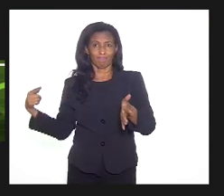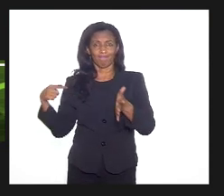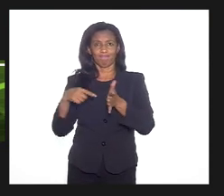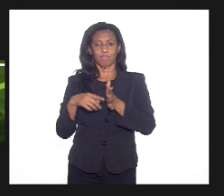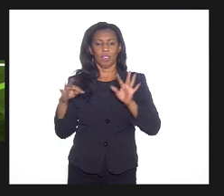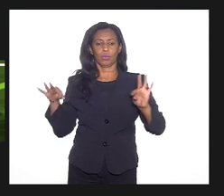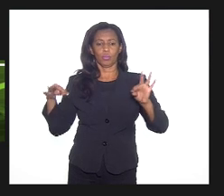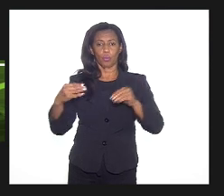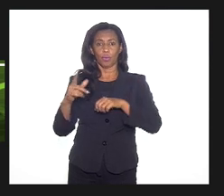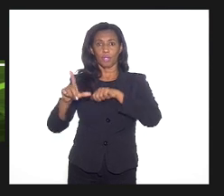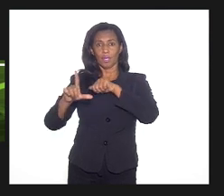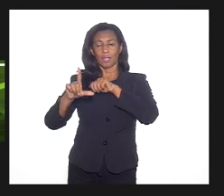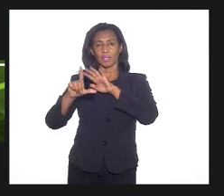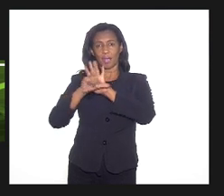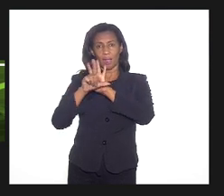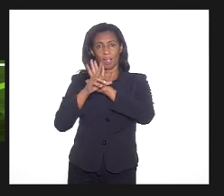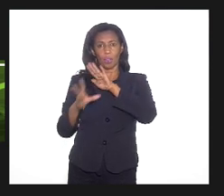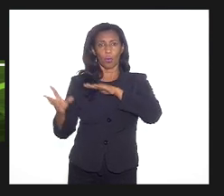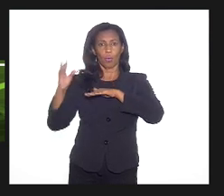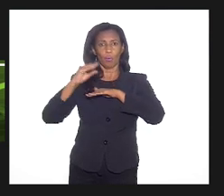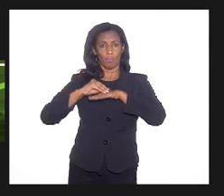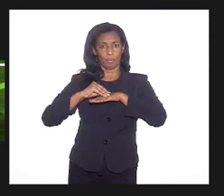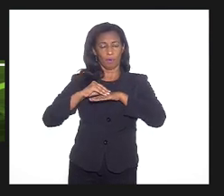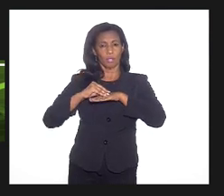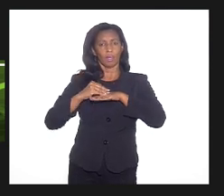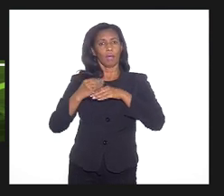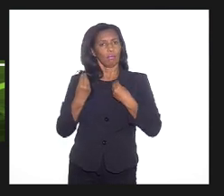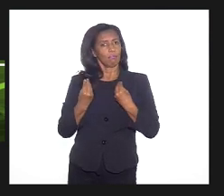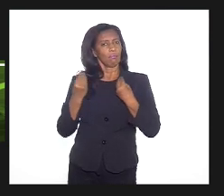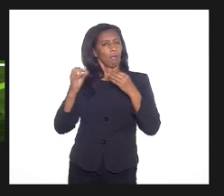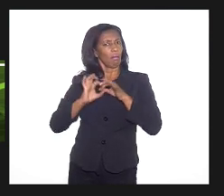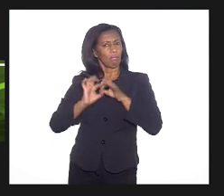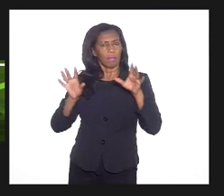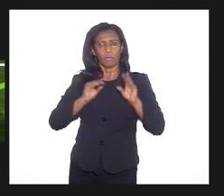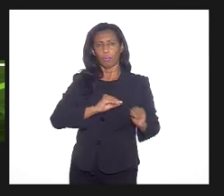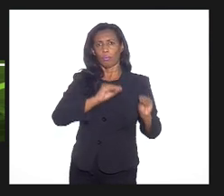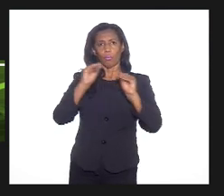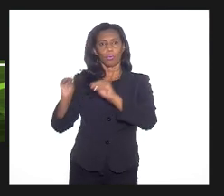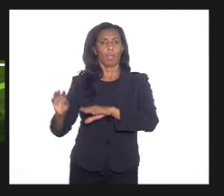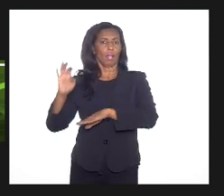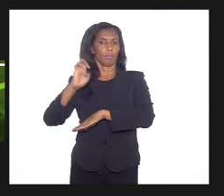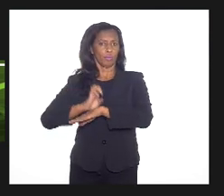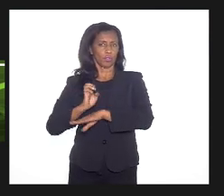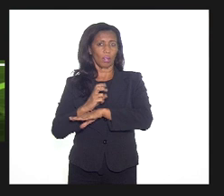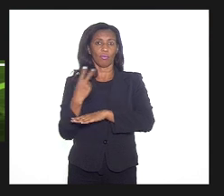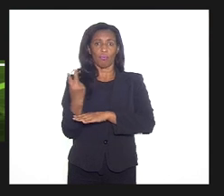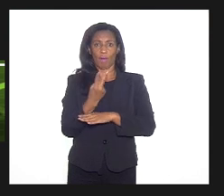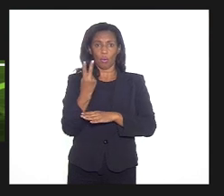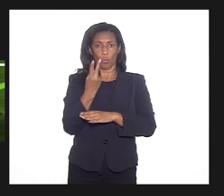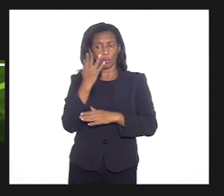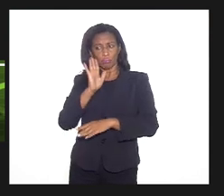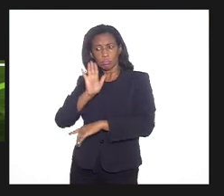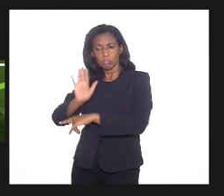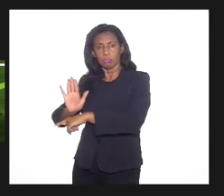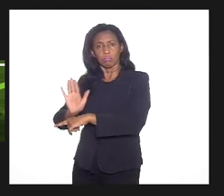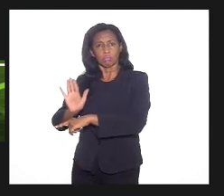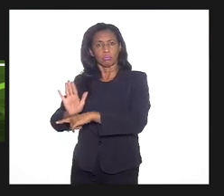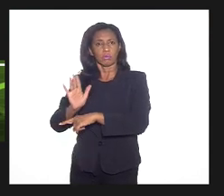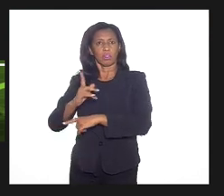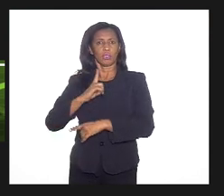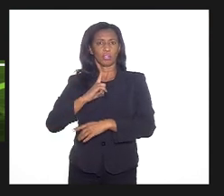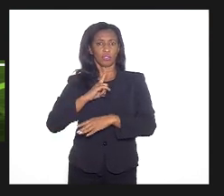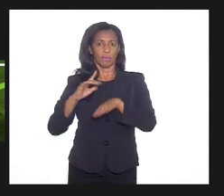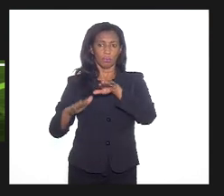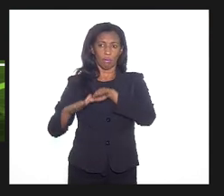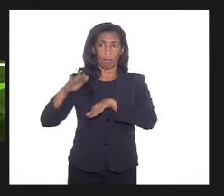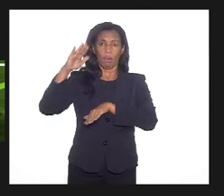Essa lei complementar possibilitou a União transferir para o Estado valores significativos, o que fizeram com que tivéssemos uma